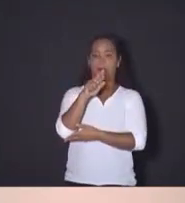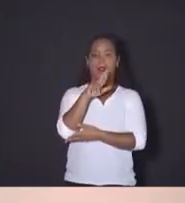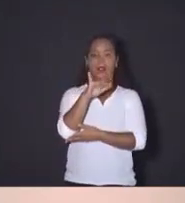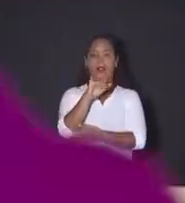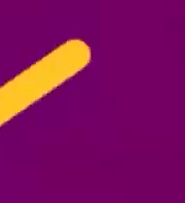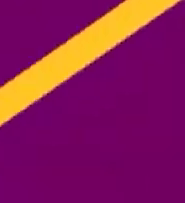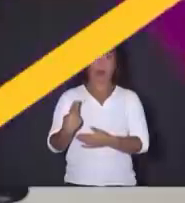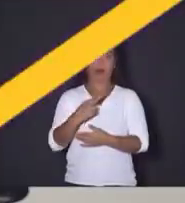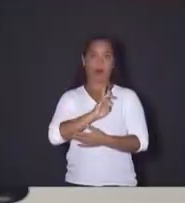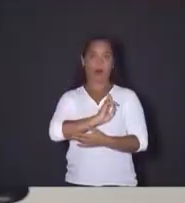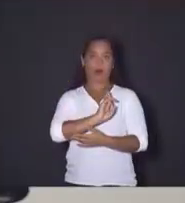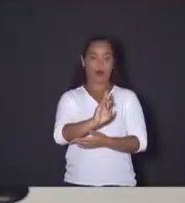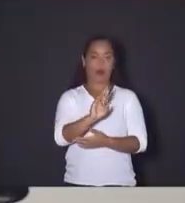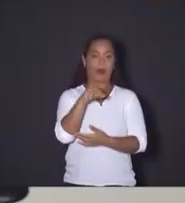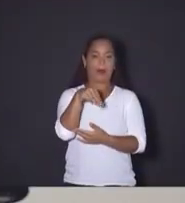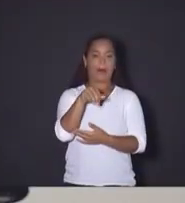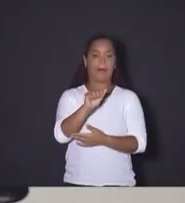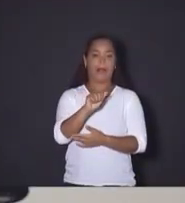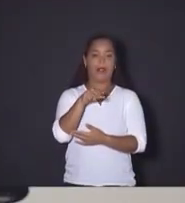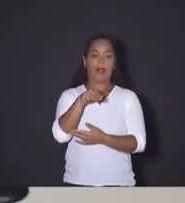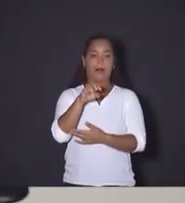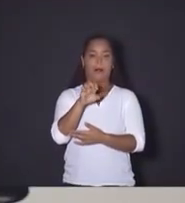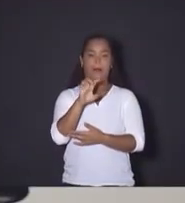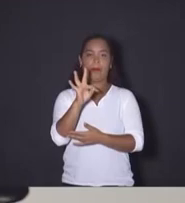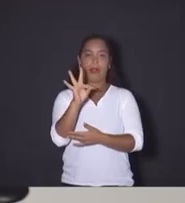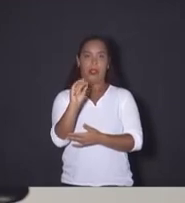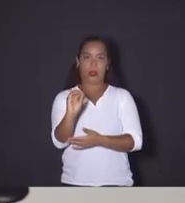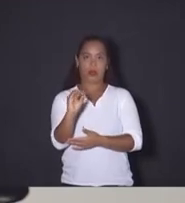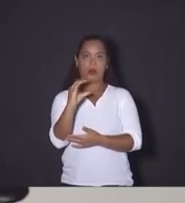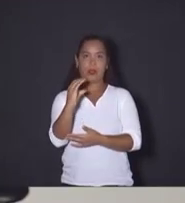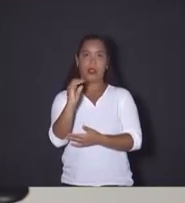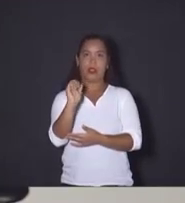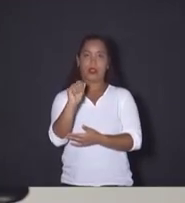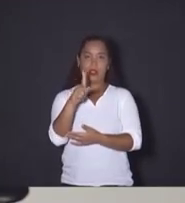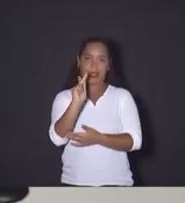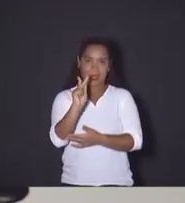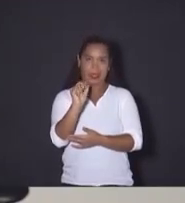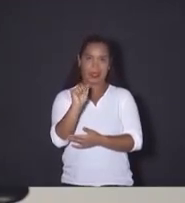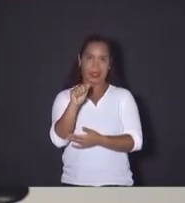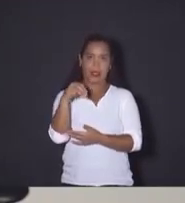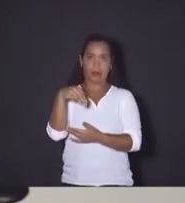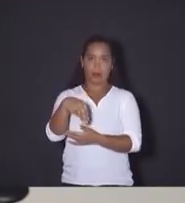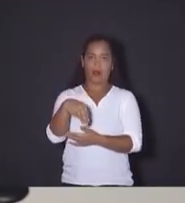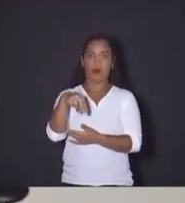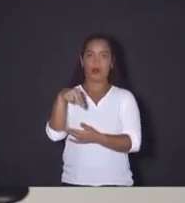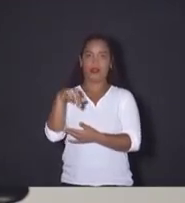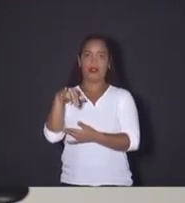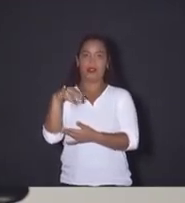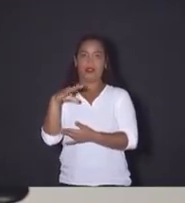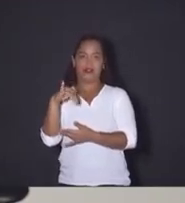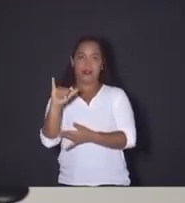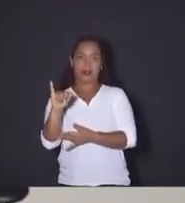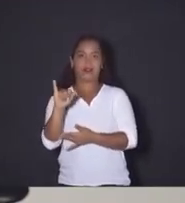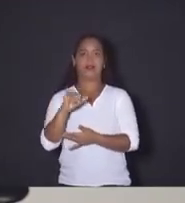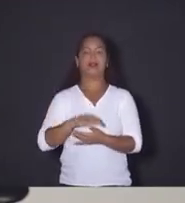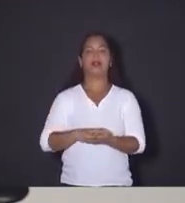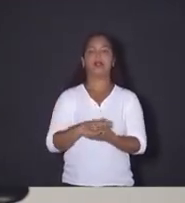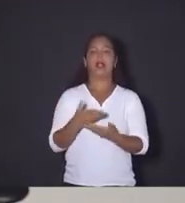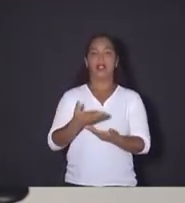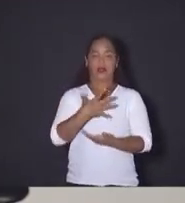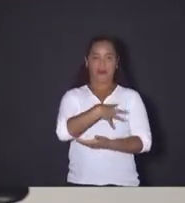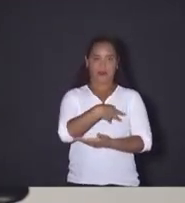neves por favor hoje o terreno são jorge filho da